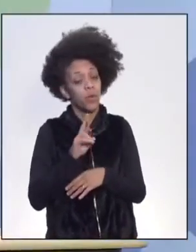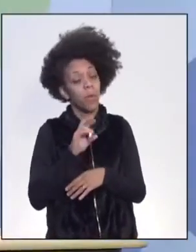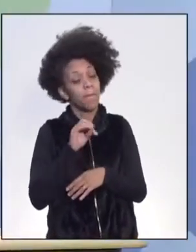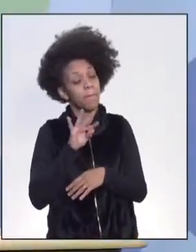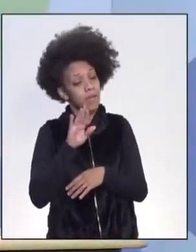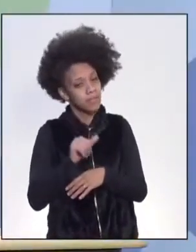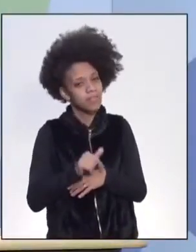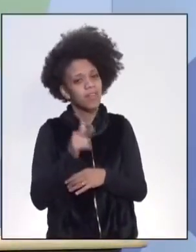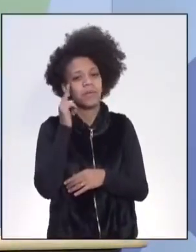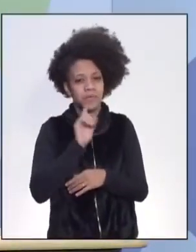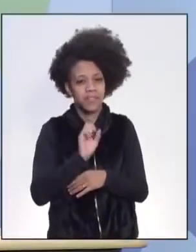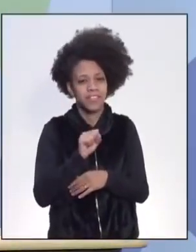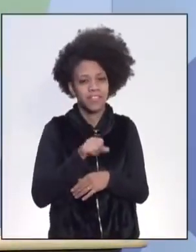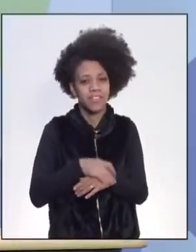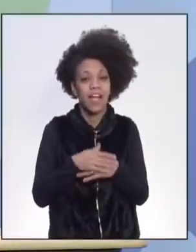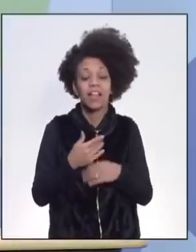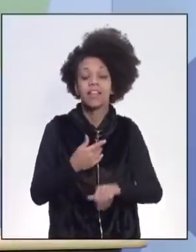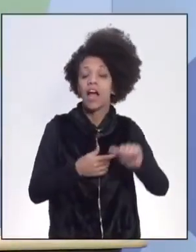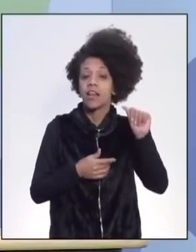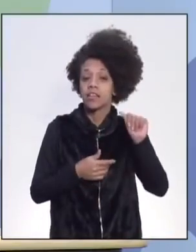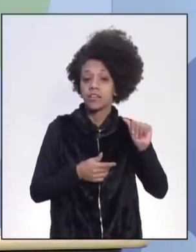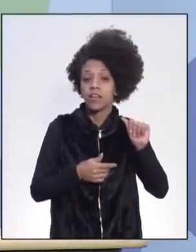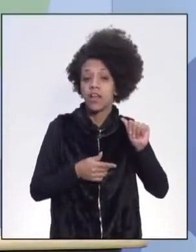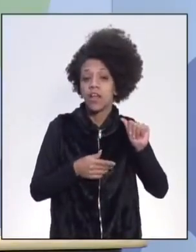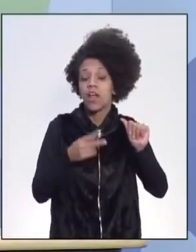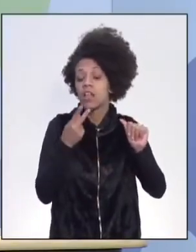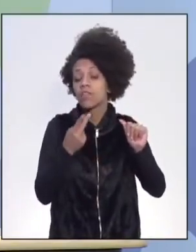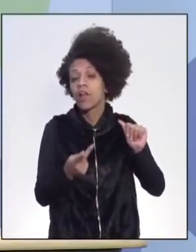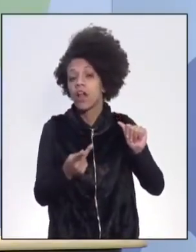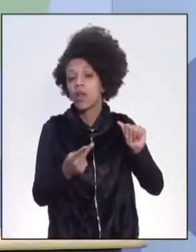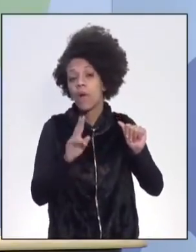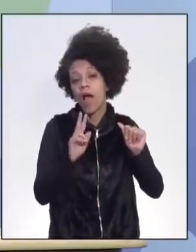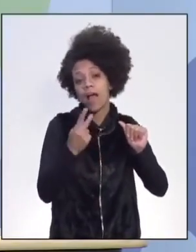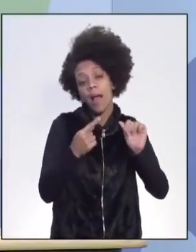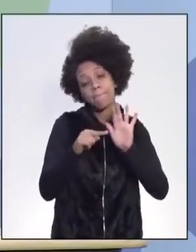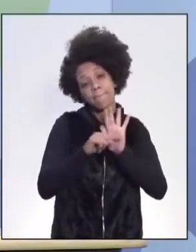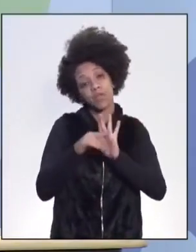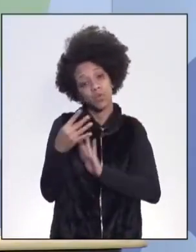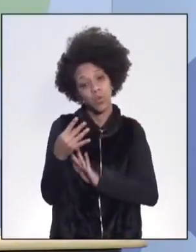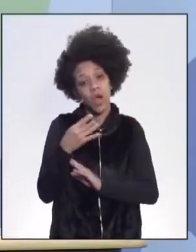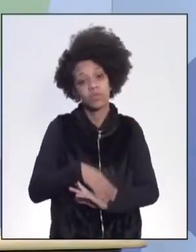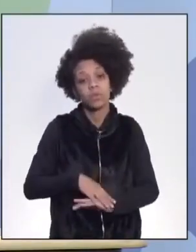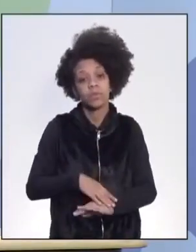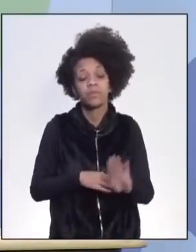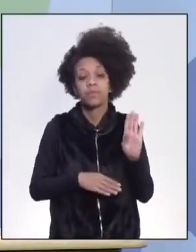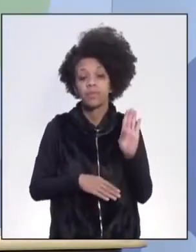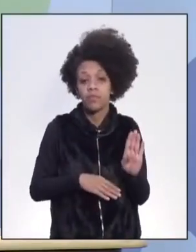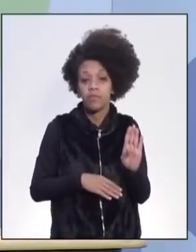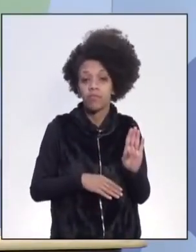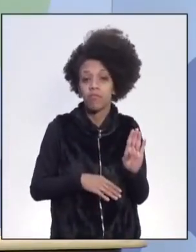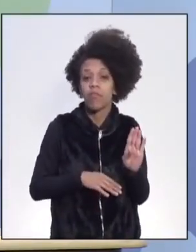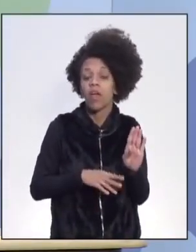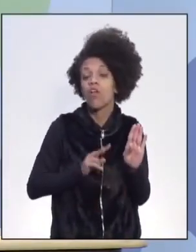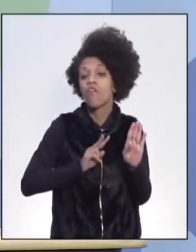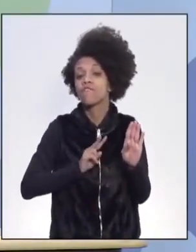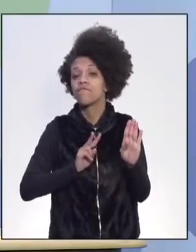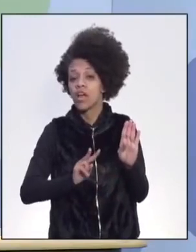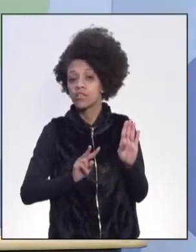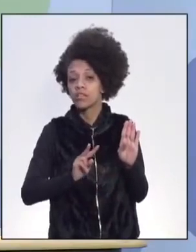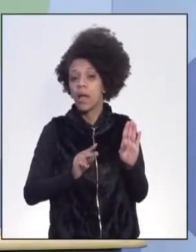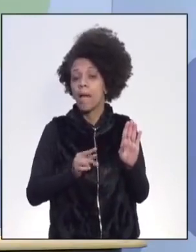eles conseguiram sim. Na letra A, eles falaram que o H é menos 4. Na letra B, que o vértice vai ser